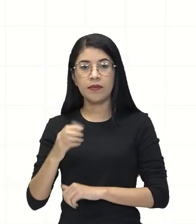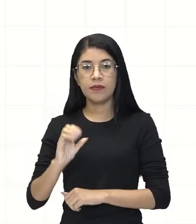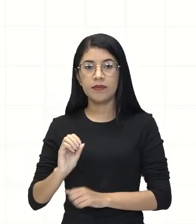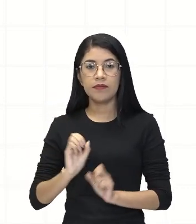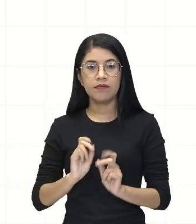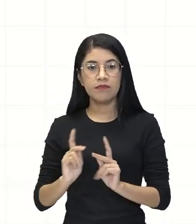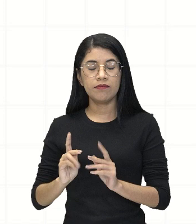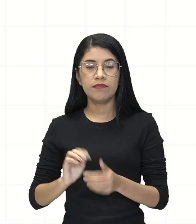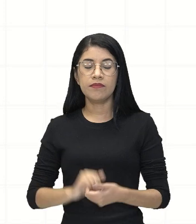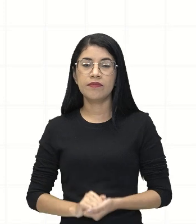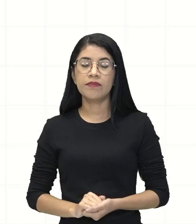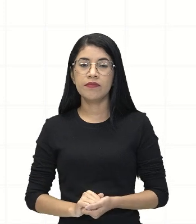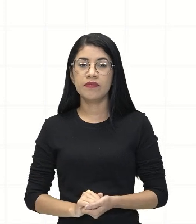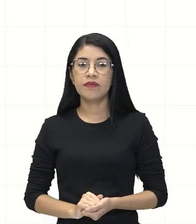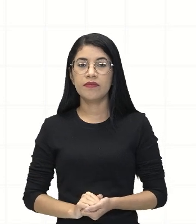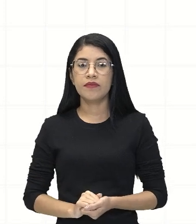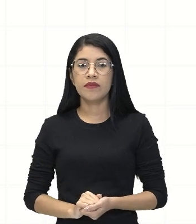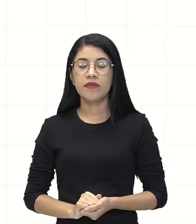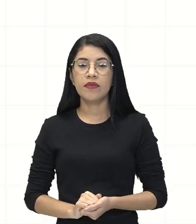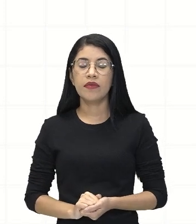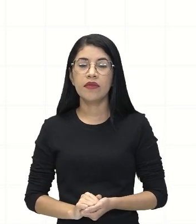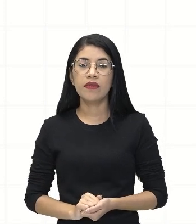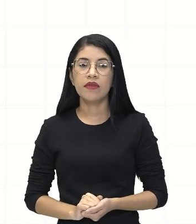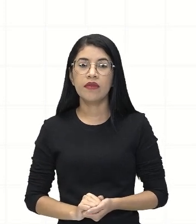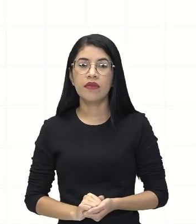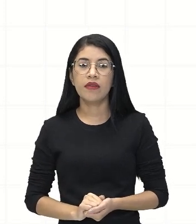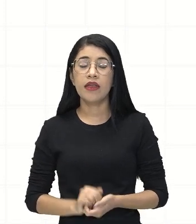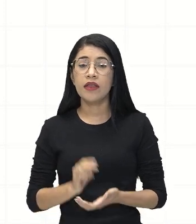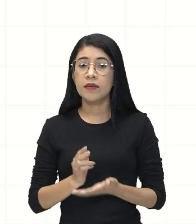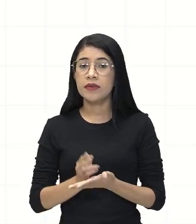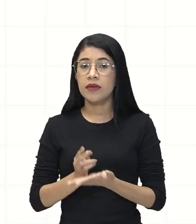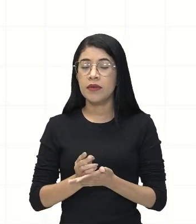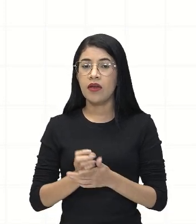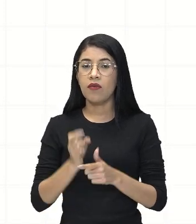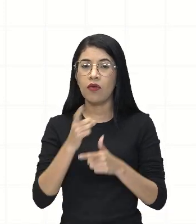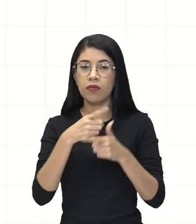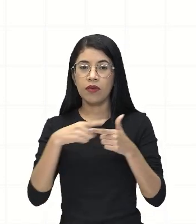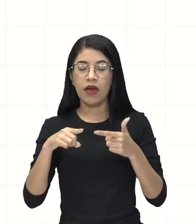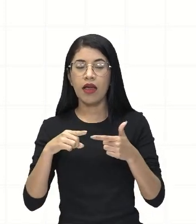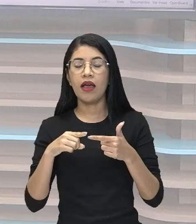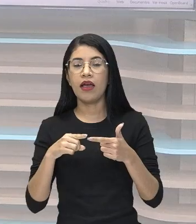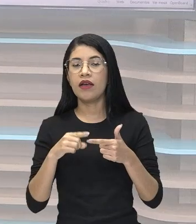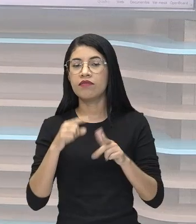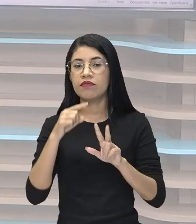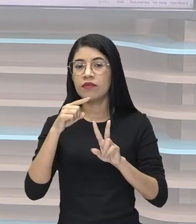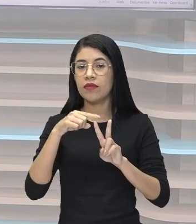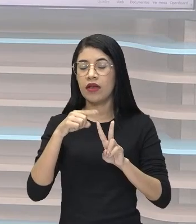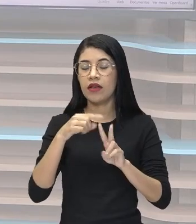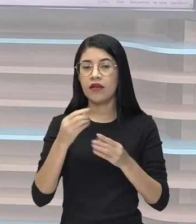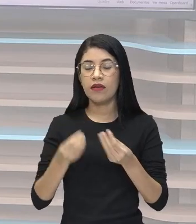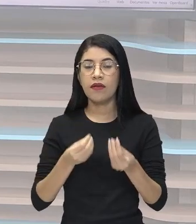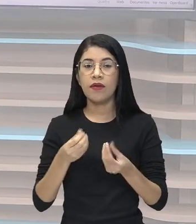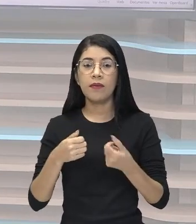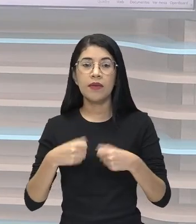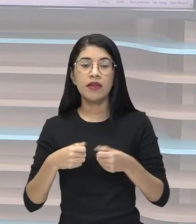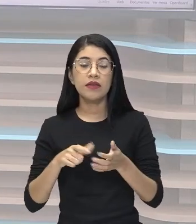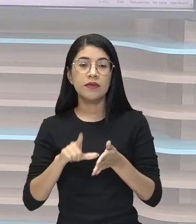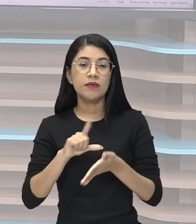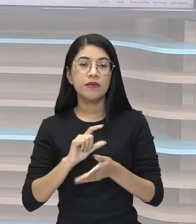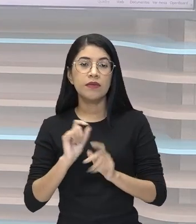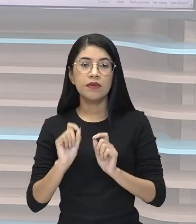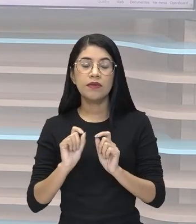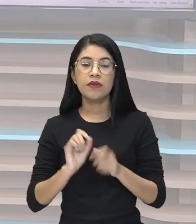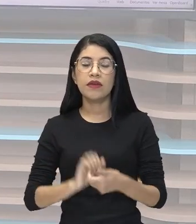Então, toda vez que eu quero simplificar um radical, o que é que eu tenho que fazer? Eu vou ter